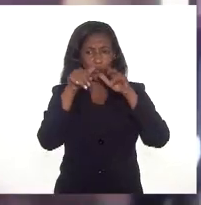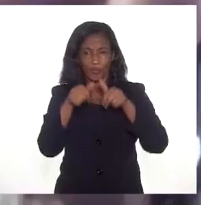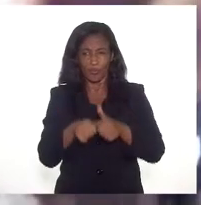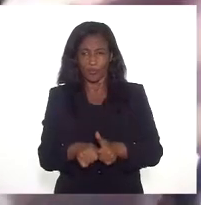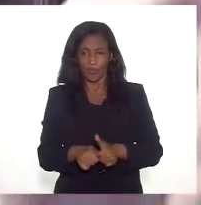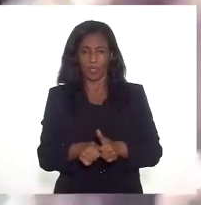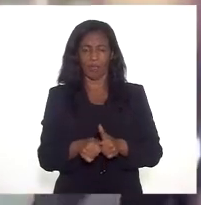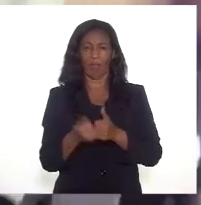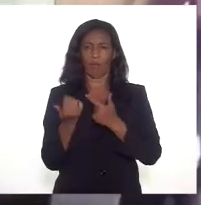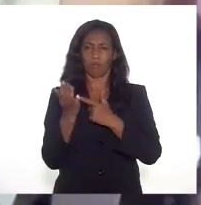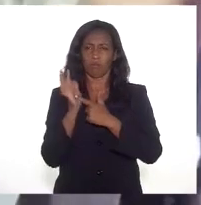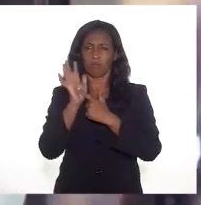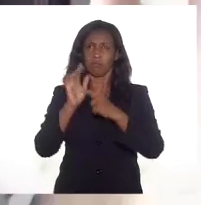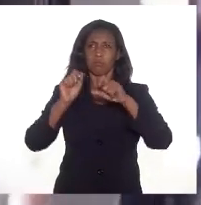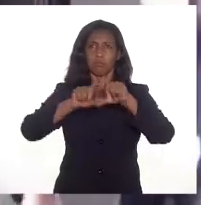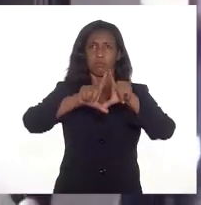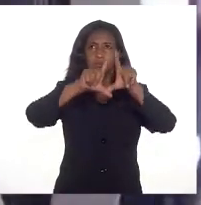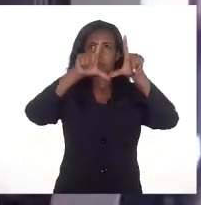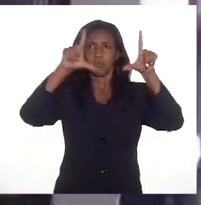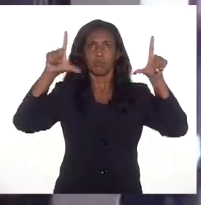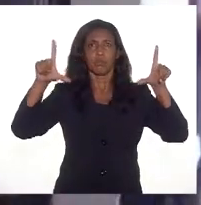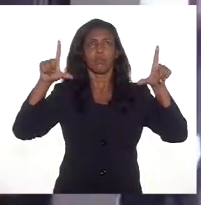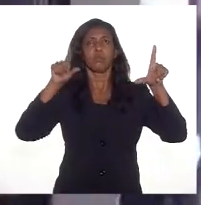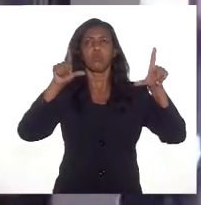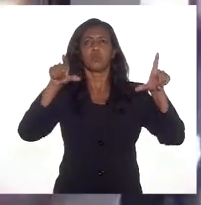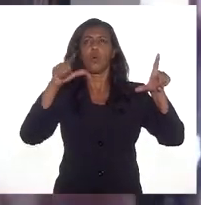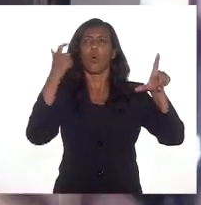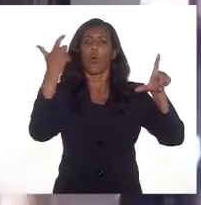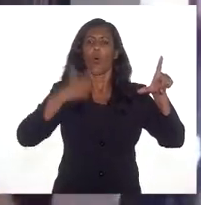a apresentação de um quadro onde